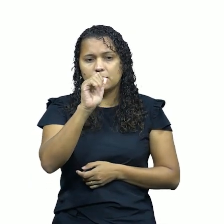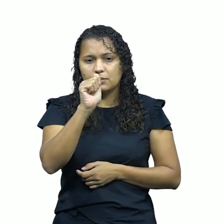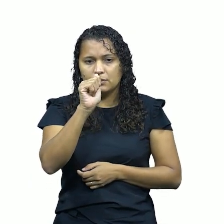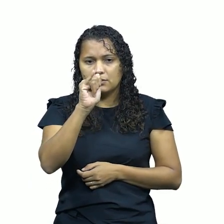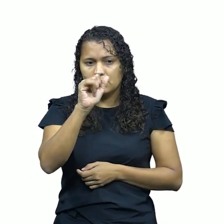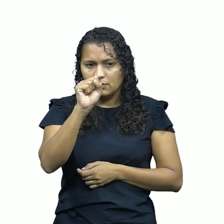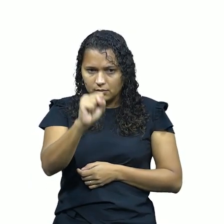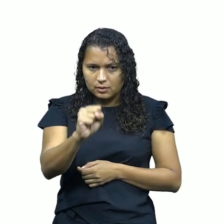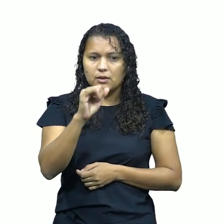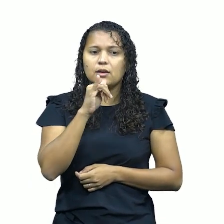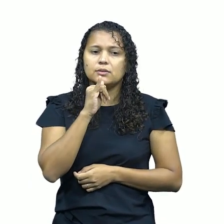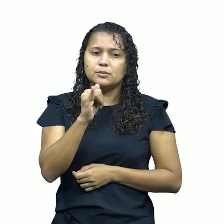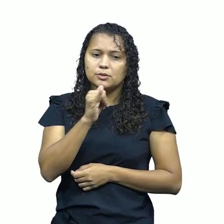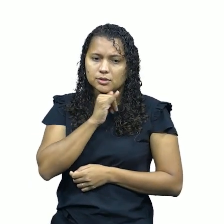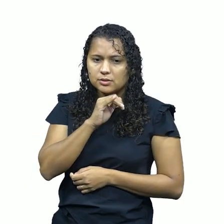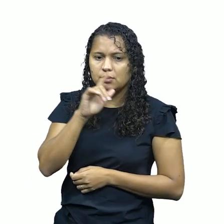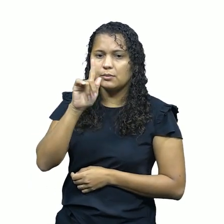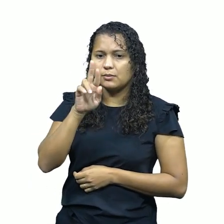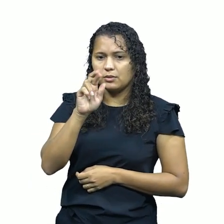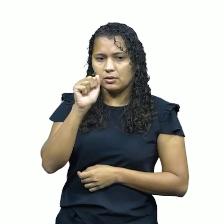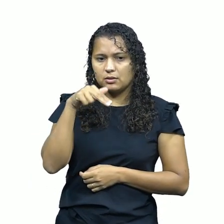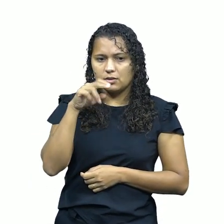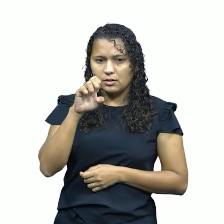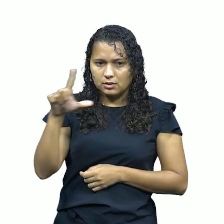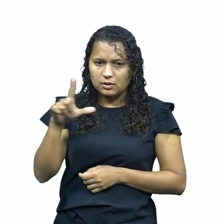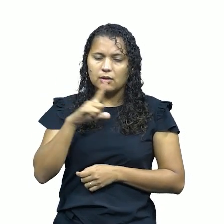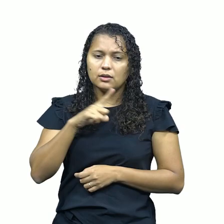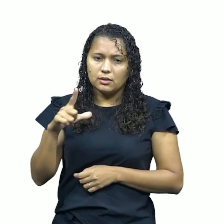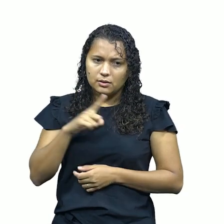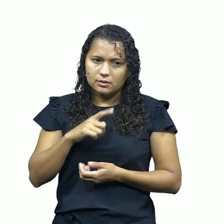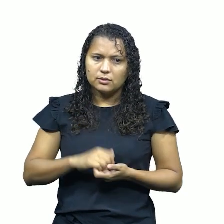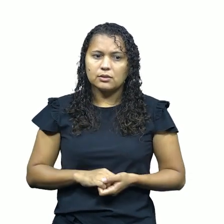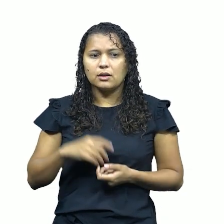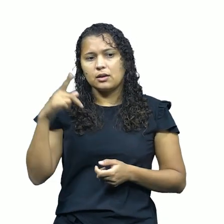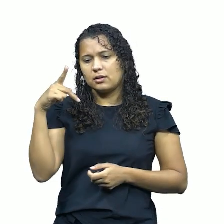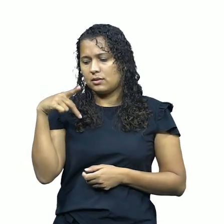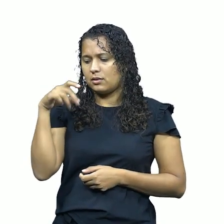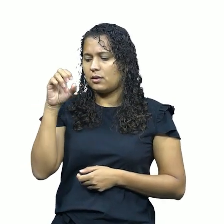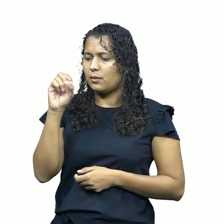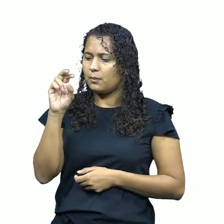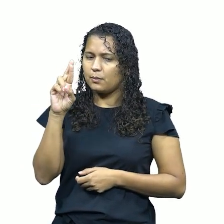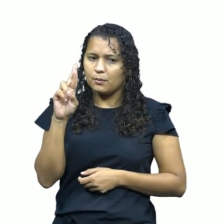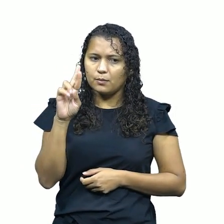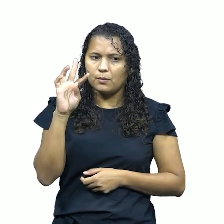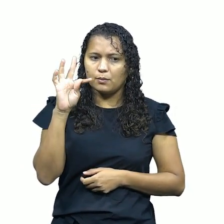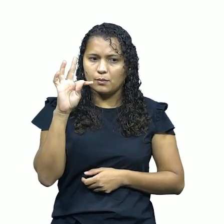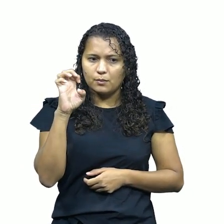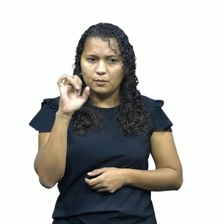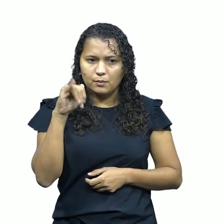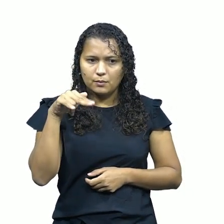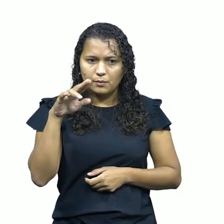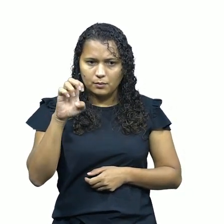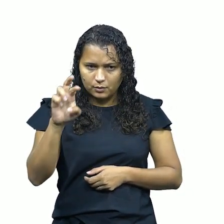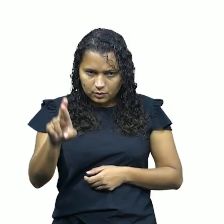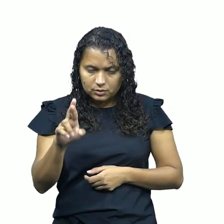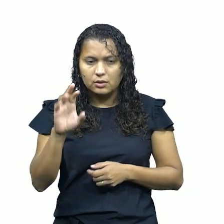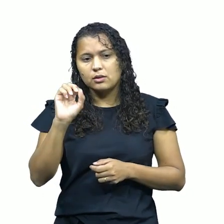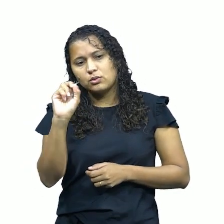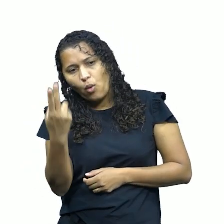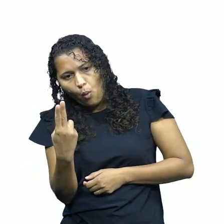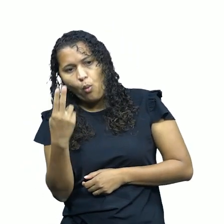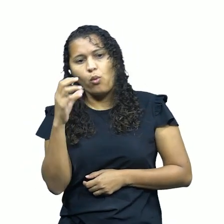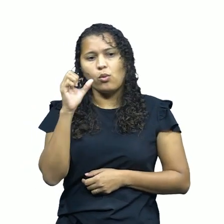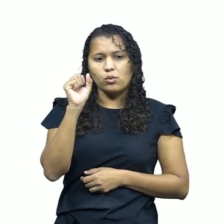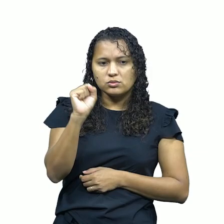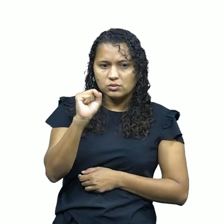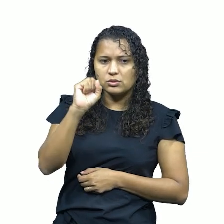da carga em granel. Nós temos o portainer ou Ship to Shore Crane, STS, ele